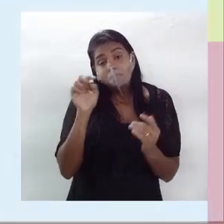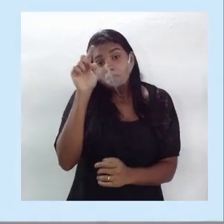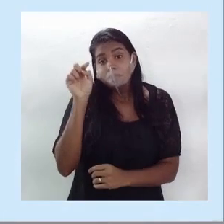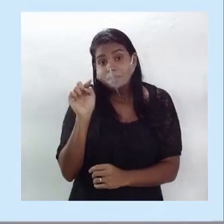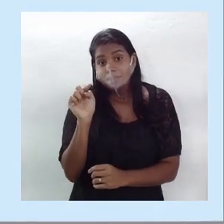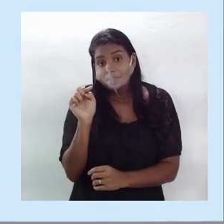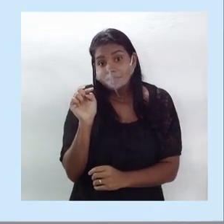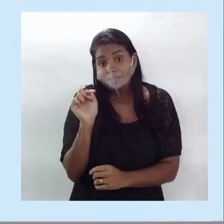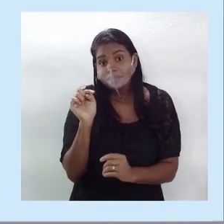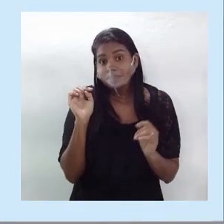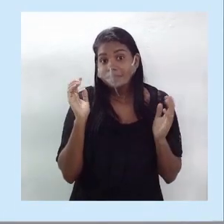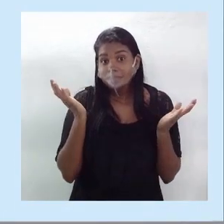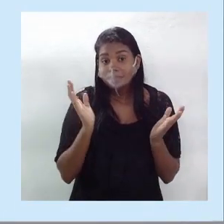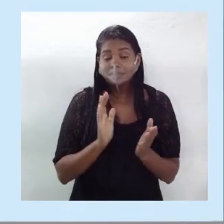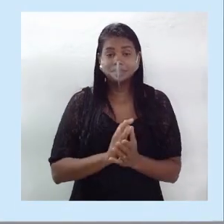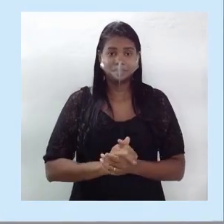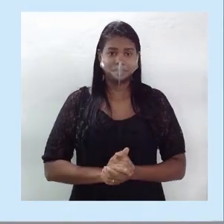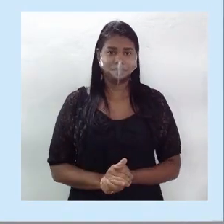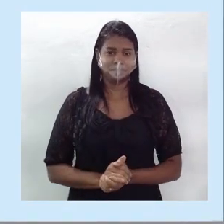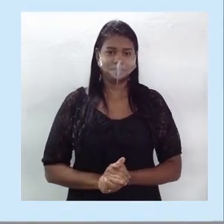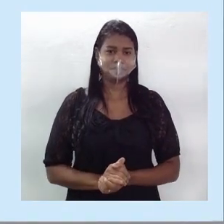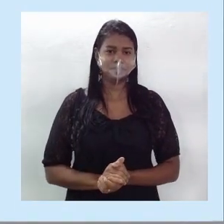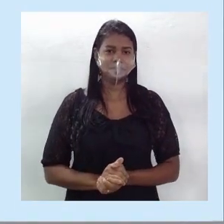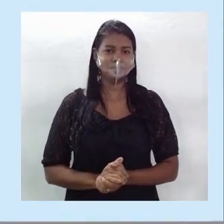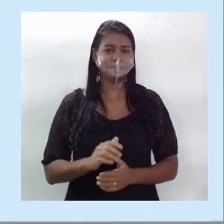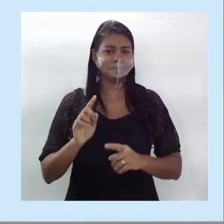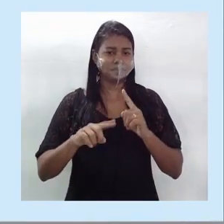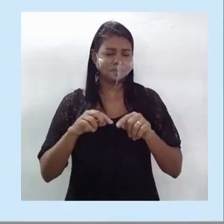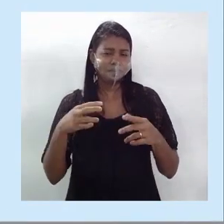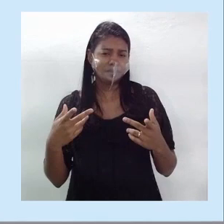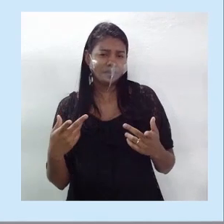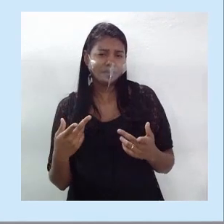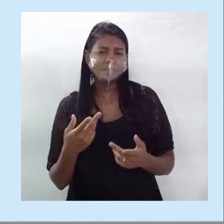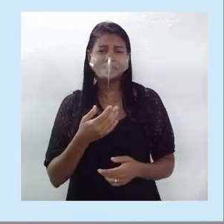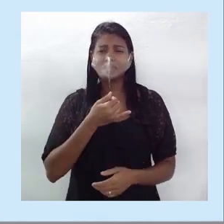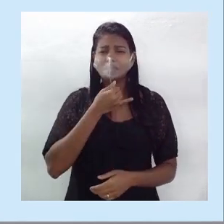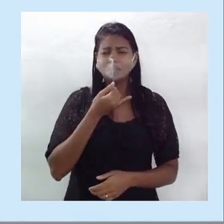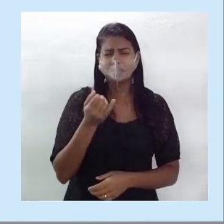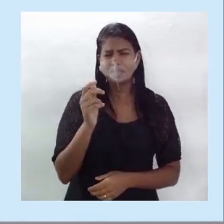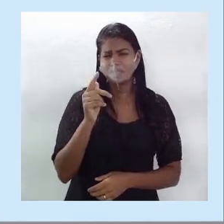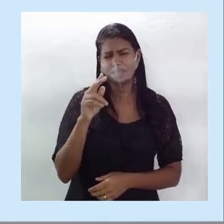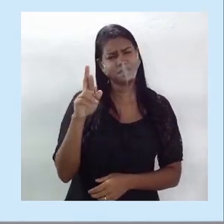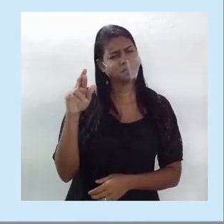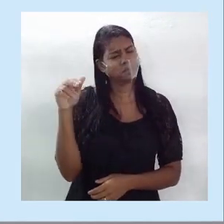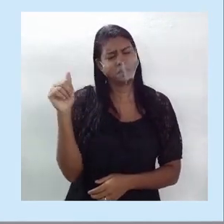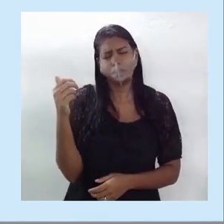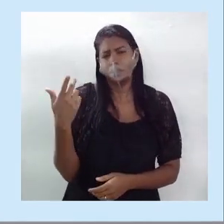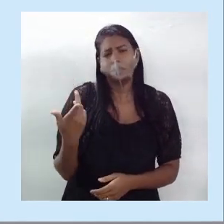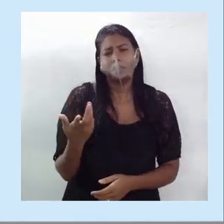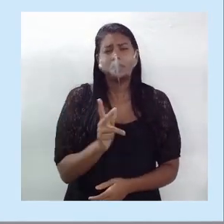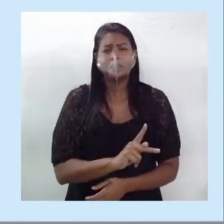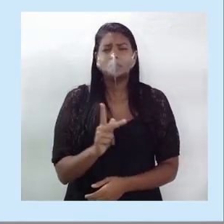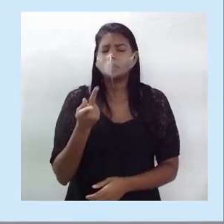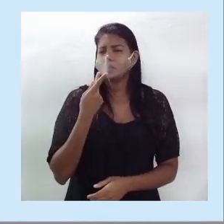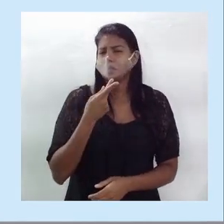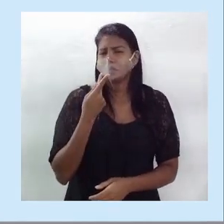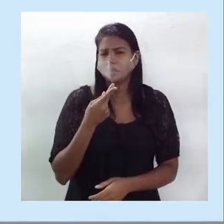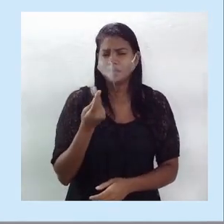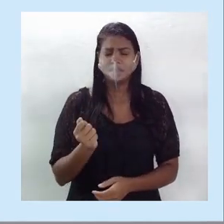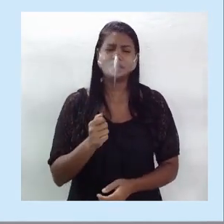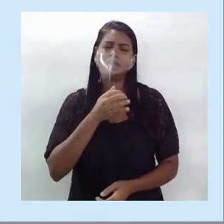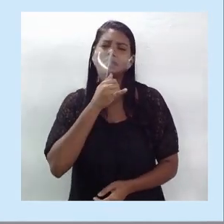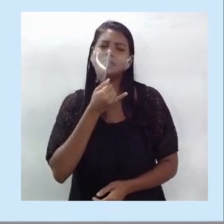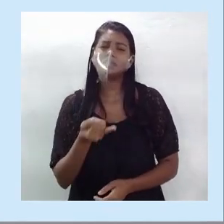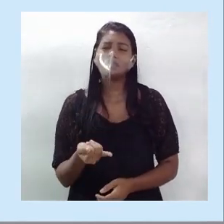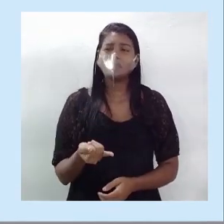que pode-se afirmar que é uma substância ali, uma substância pura? Aí o professor falou, nossa, a